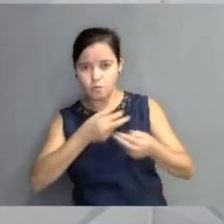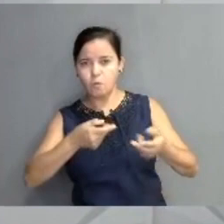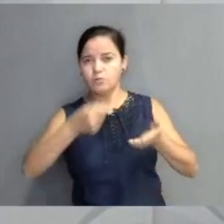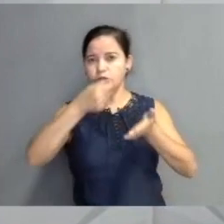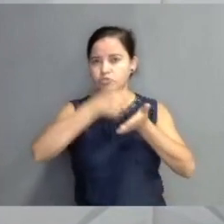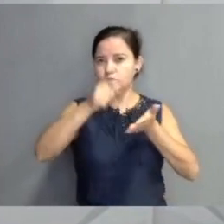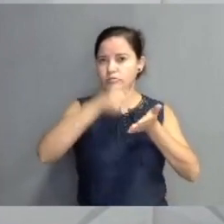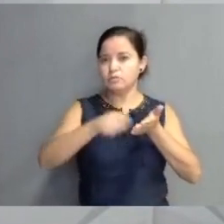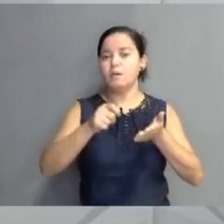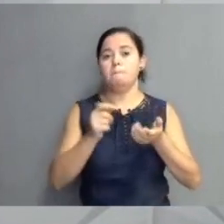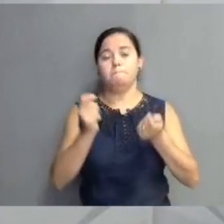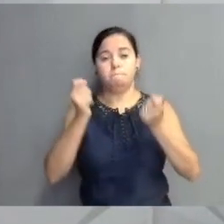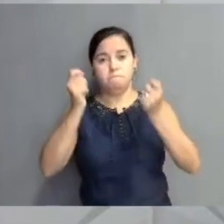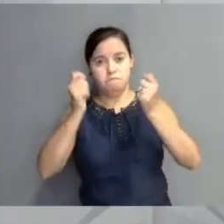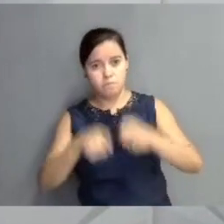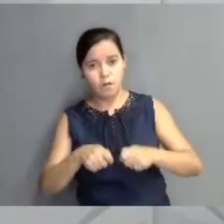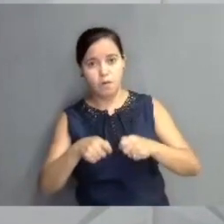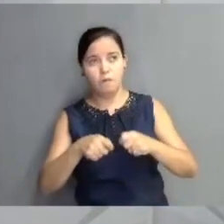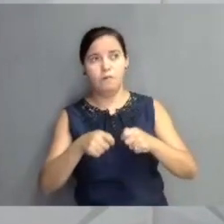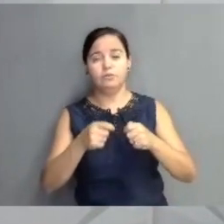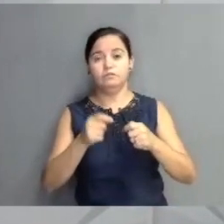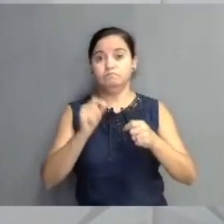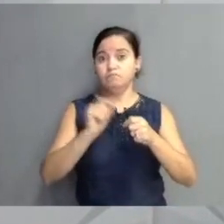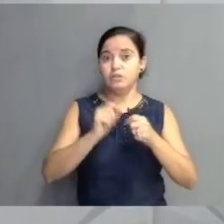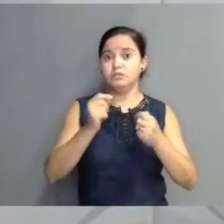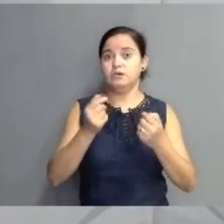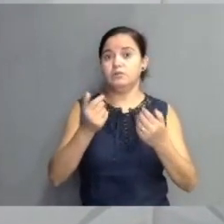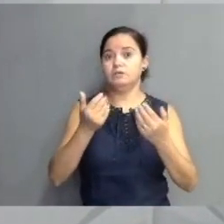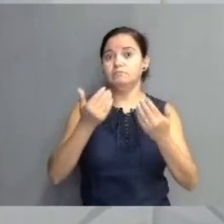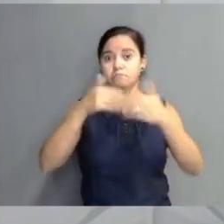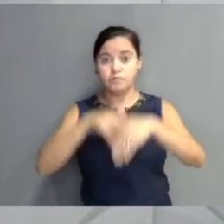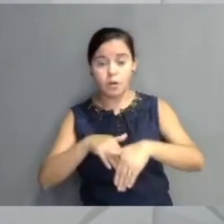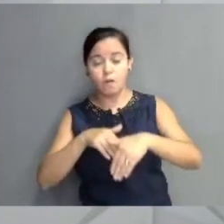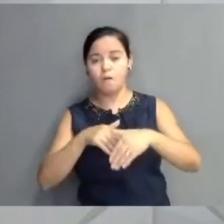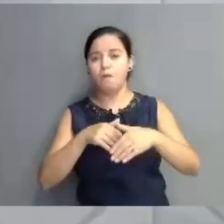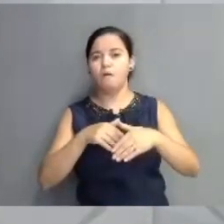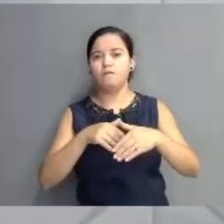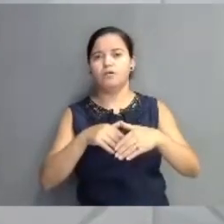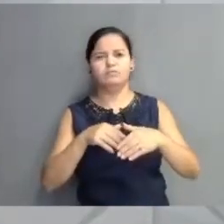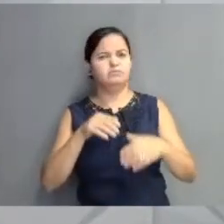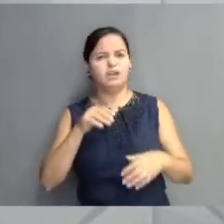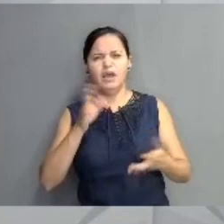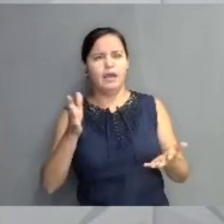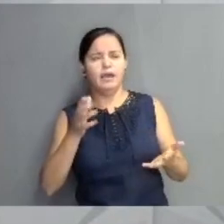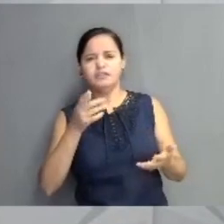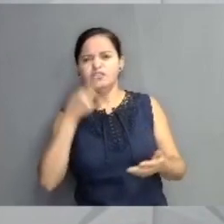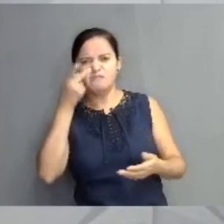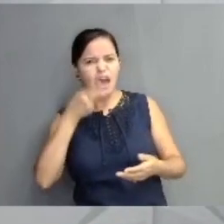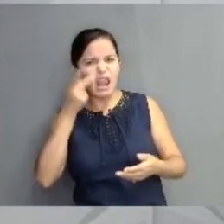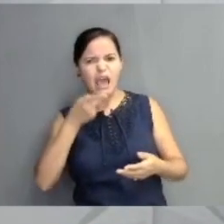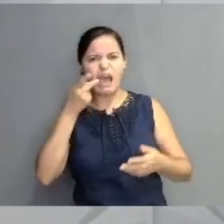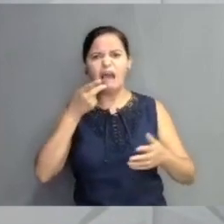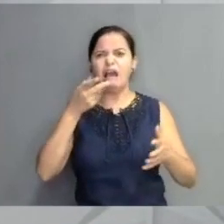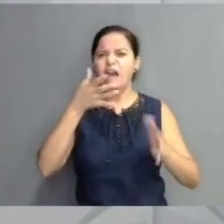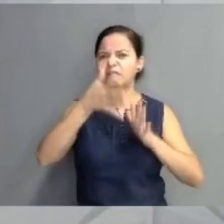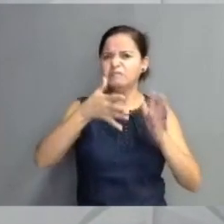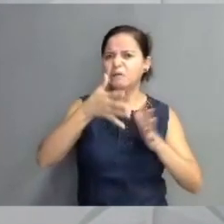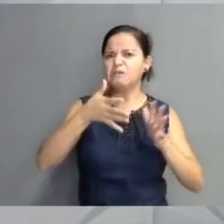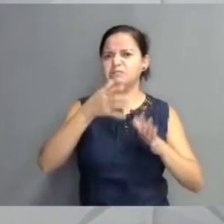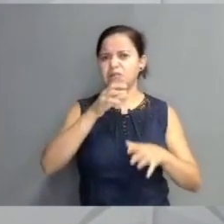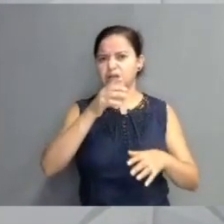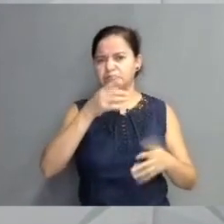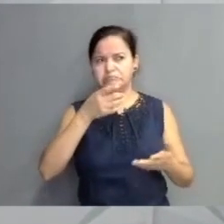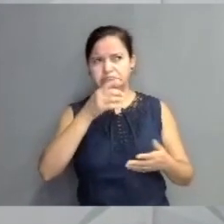né, em vestibulares, em provas e etc. Na nossa fala, no dia a dia, não, né, porque nós usamos a linguagem